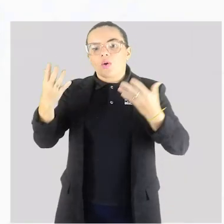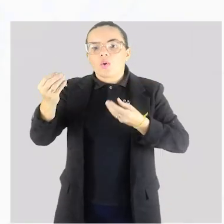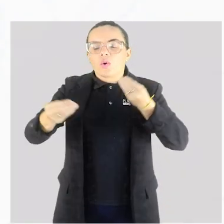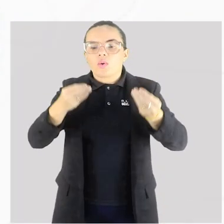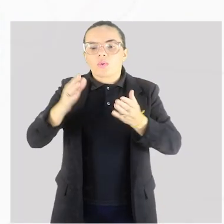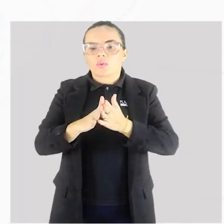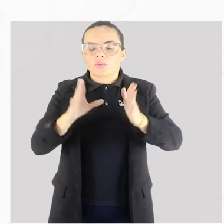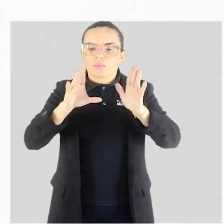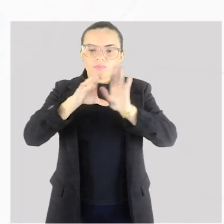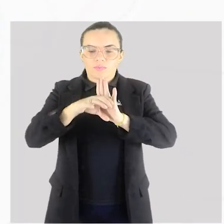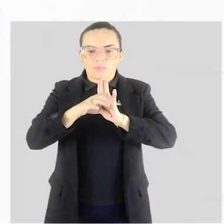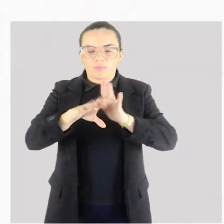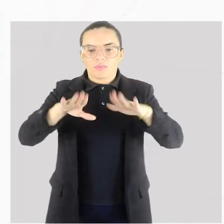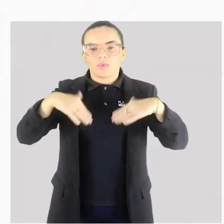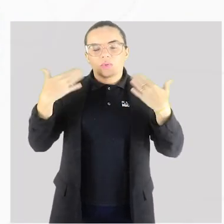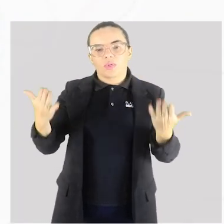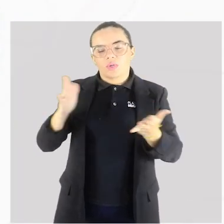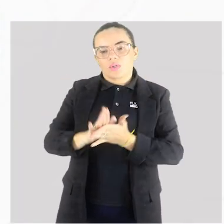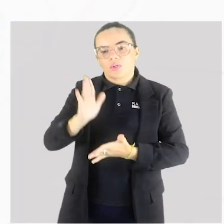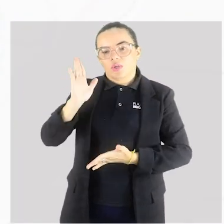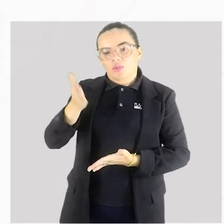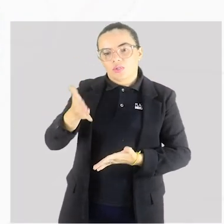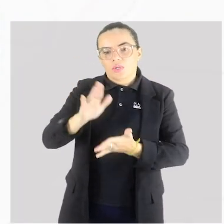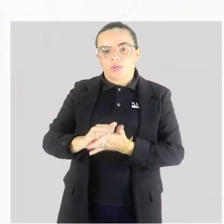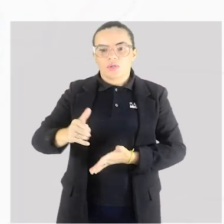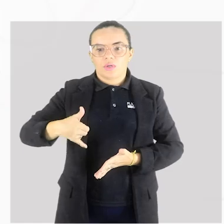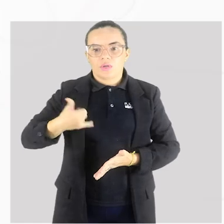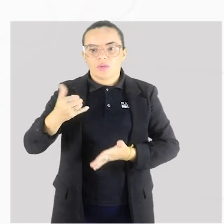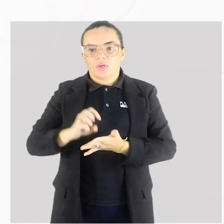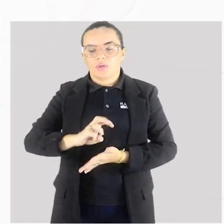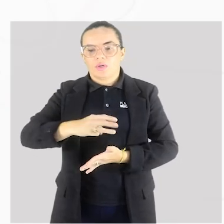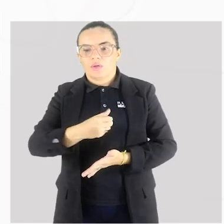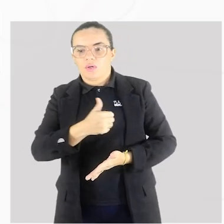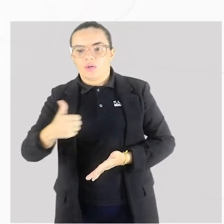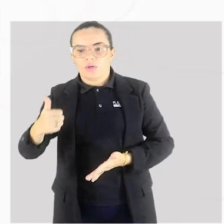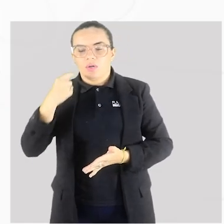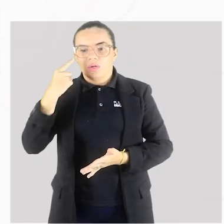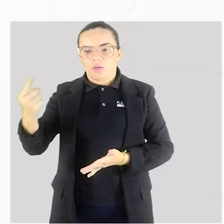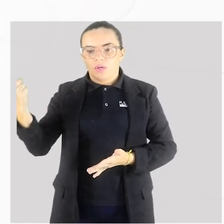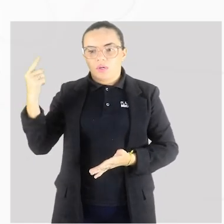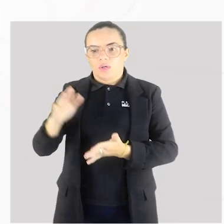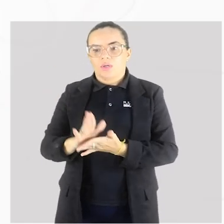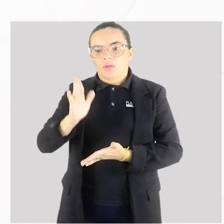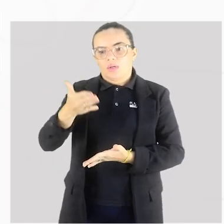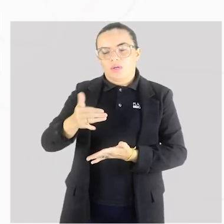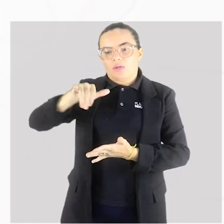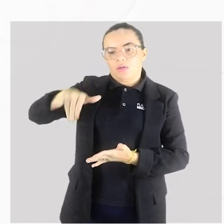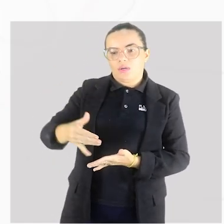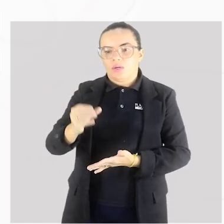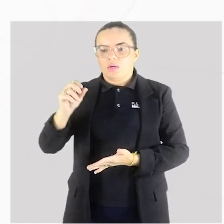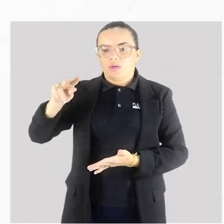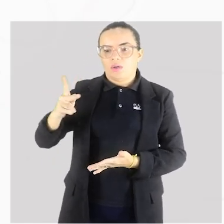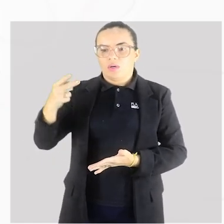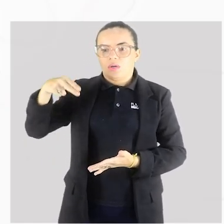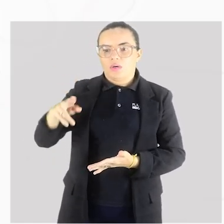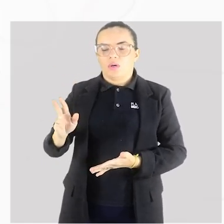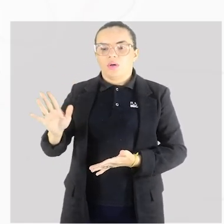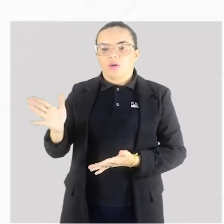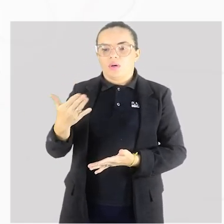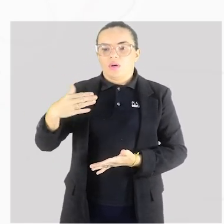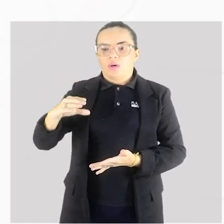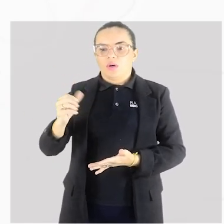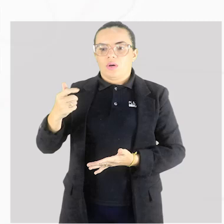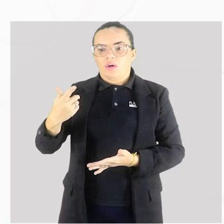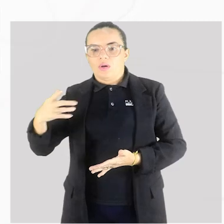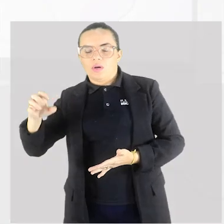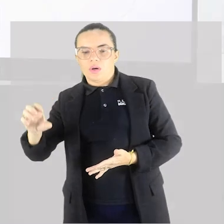definindo, né, que já com 31 anos de idade ele procurou John Cage, que é a figura que eu falei para vocês, que também trabalha happening, performance e todas outras coisas,